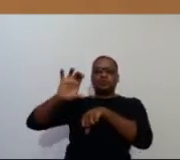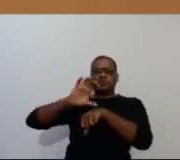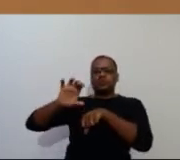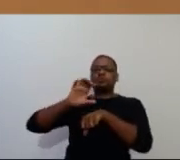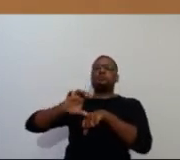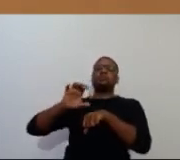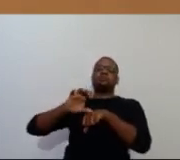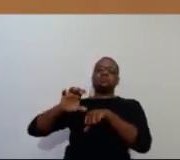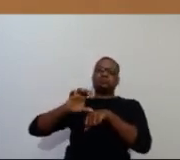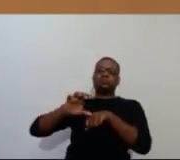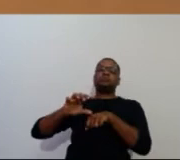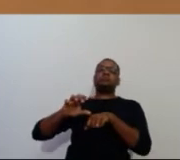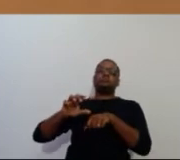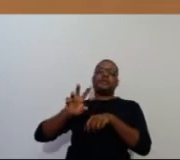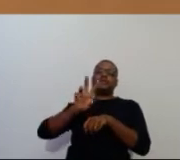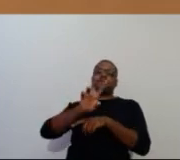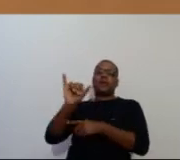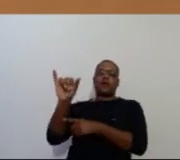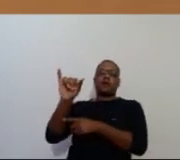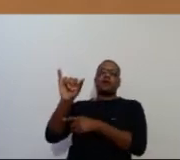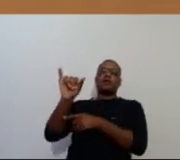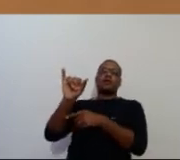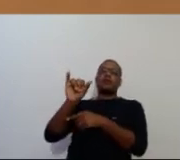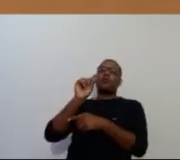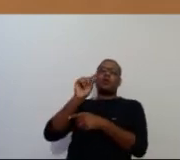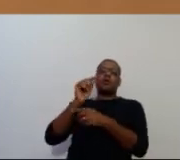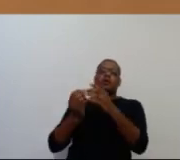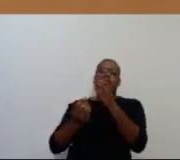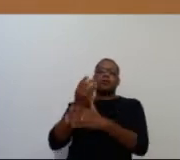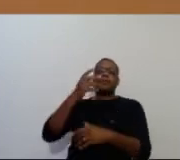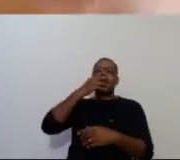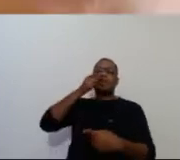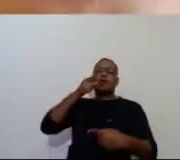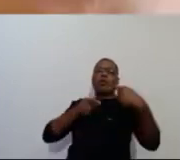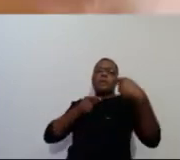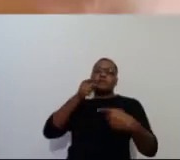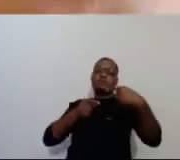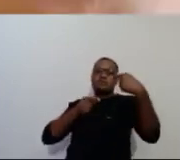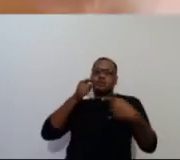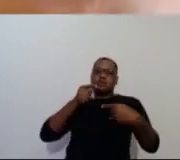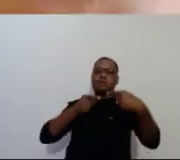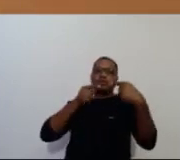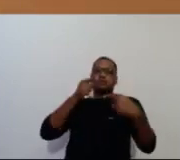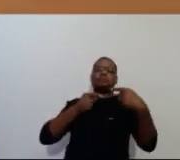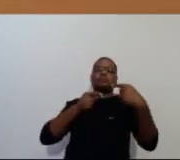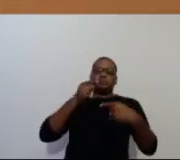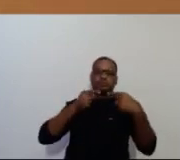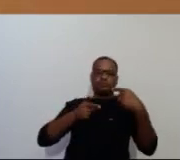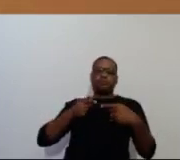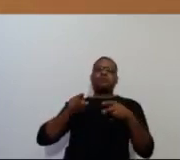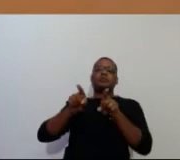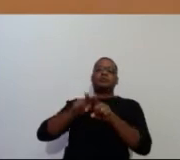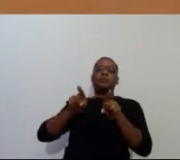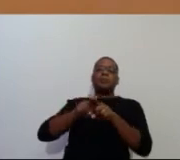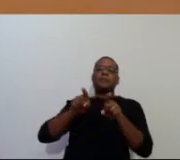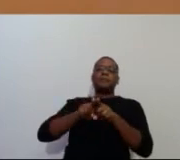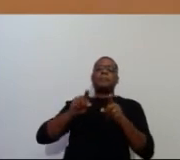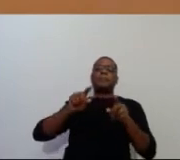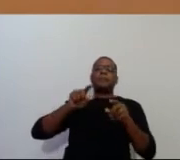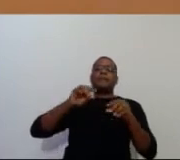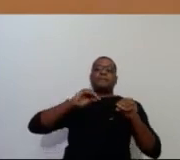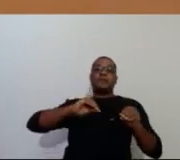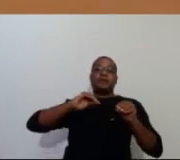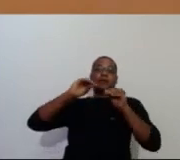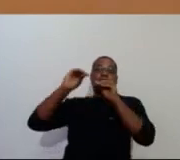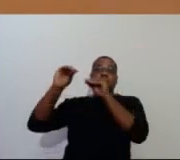competição, tinha uma migração do acesso da educação à distância, do fazer da educação à distância para a internet. Então,